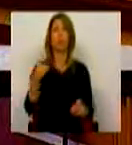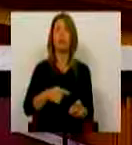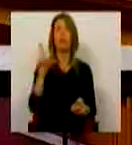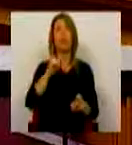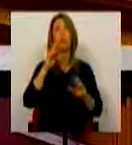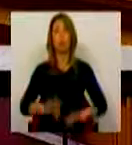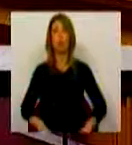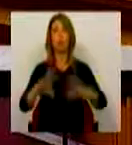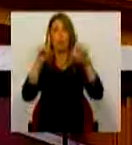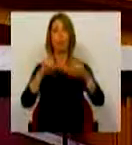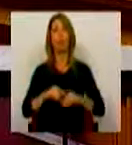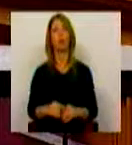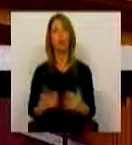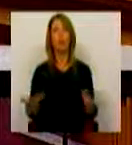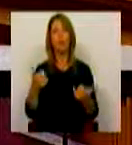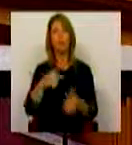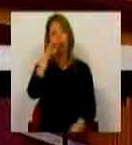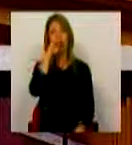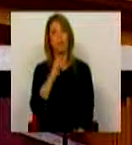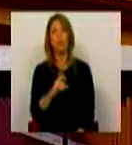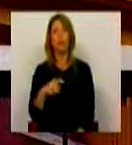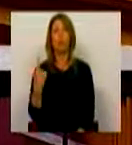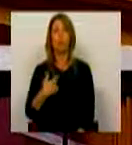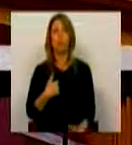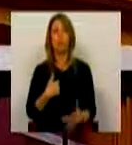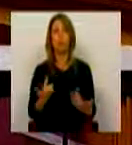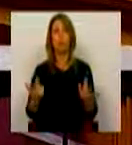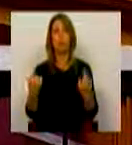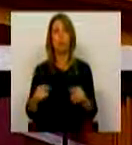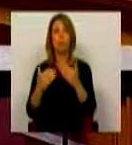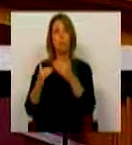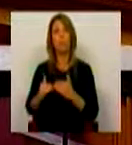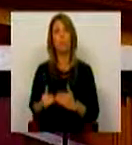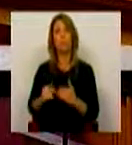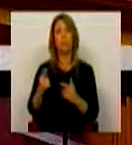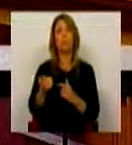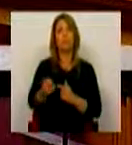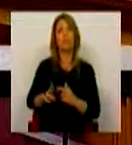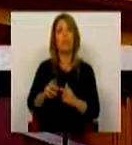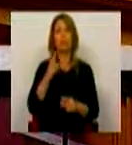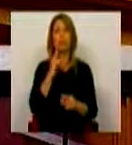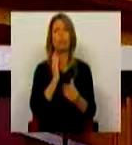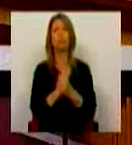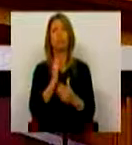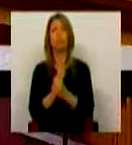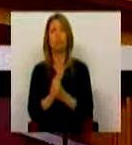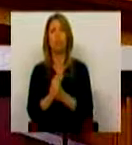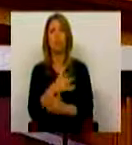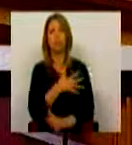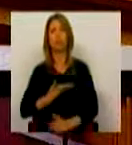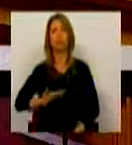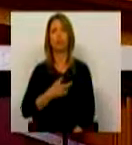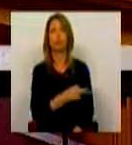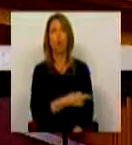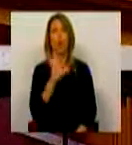desenvolvimento. Convém recordar que temos a mais baixa taxa de dependências processuais ao longo dos últimos 10